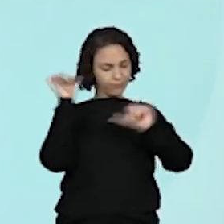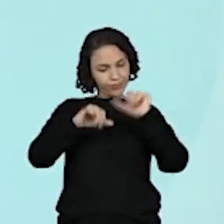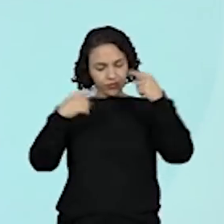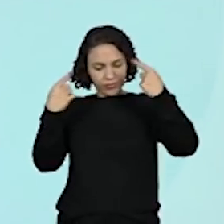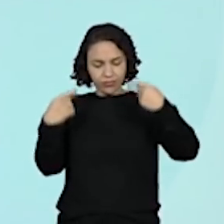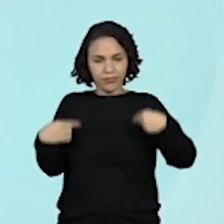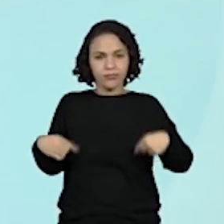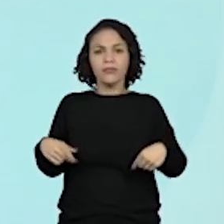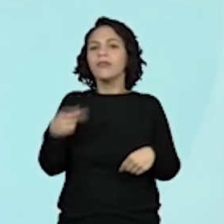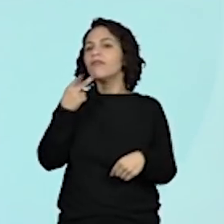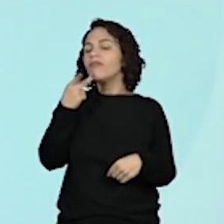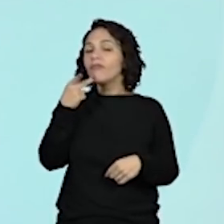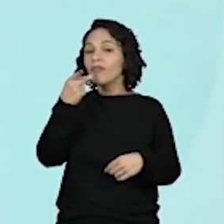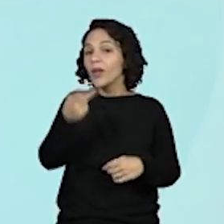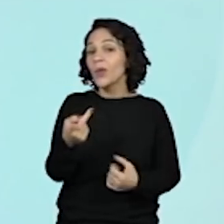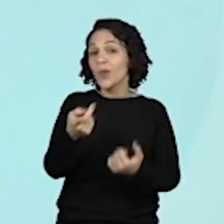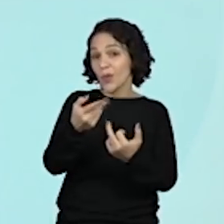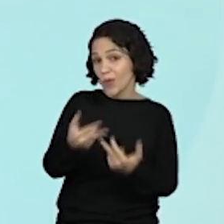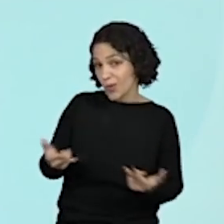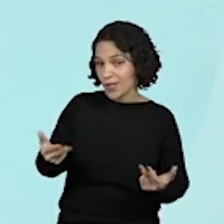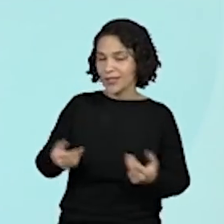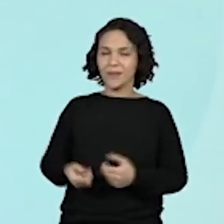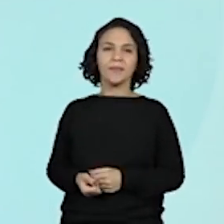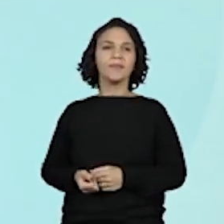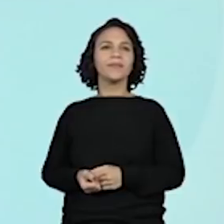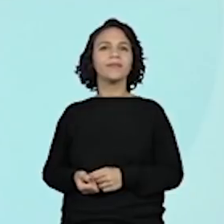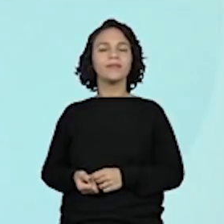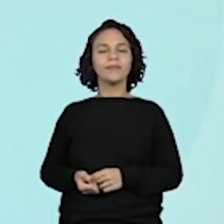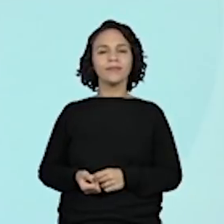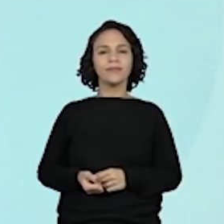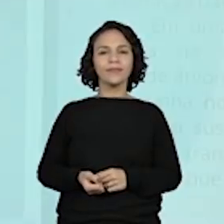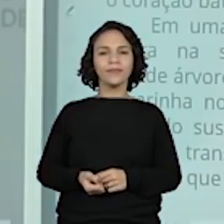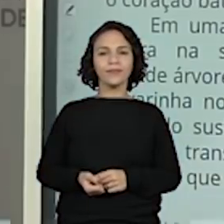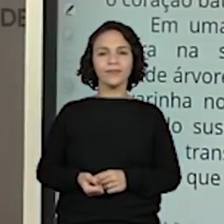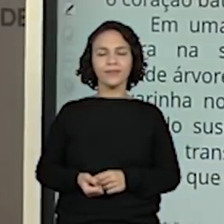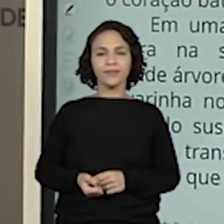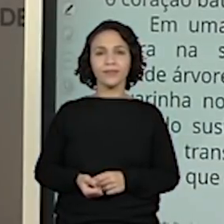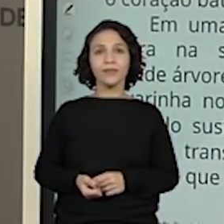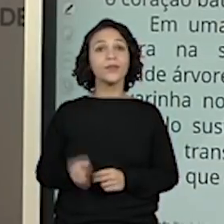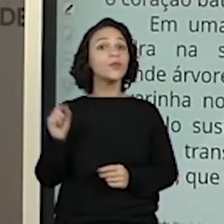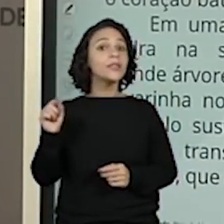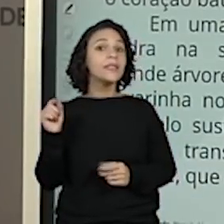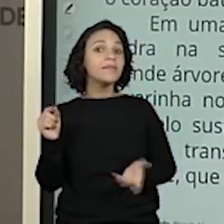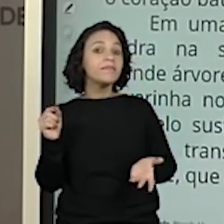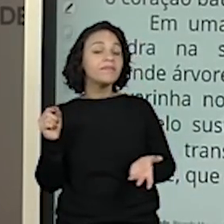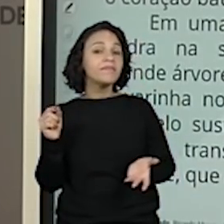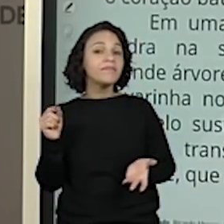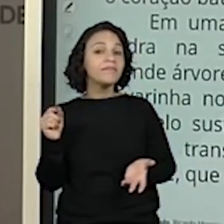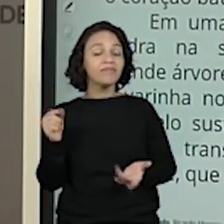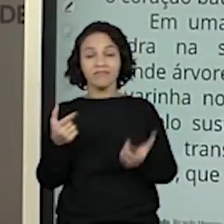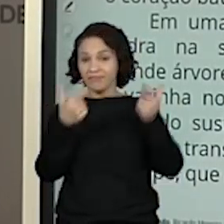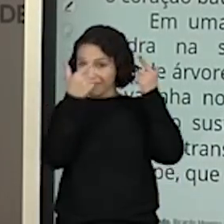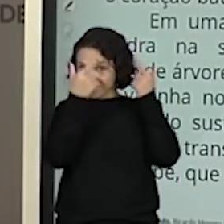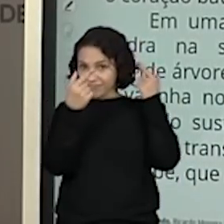logo anunciando alguma coisa. O que será que esse príncipe anunciou?